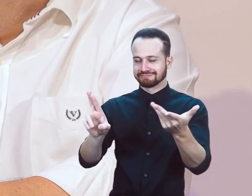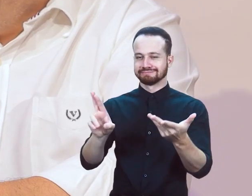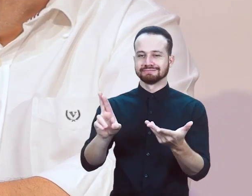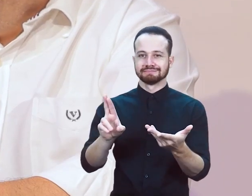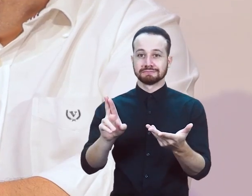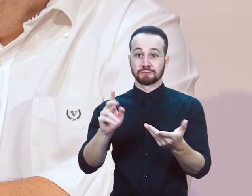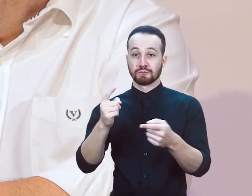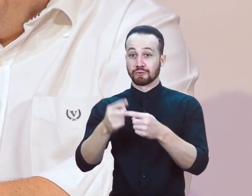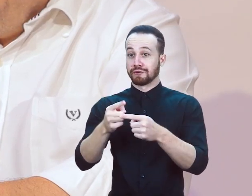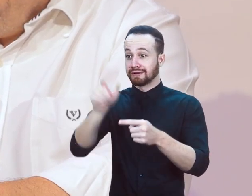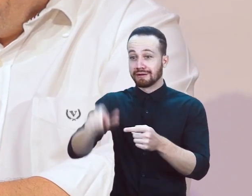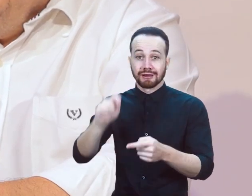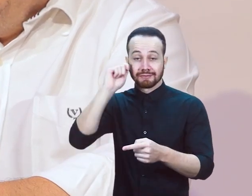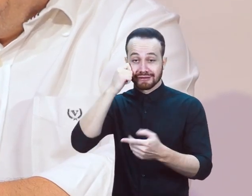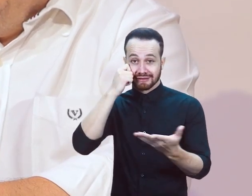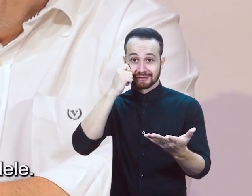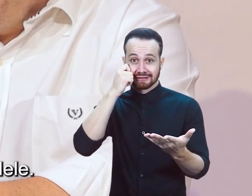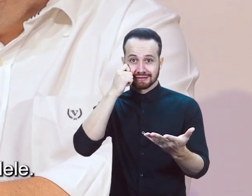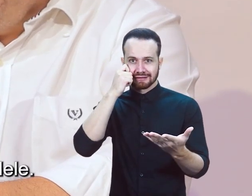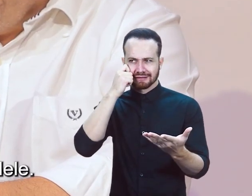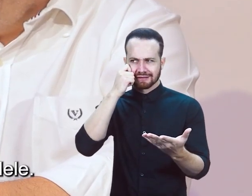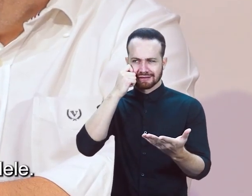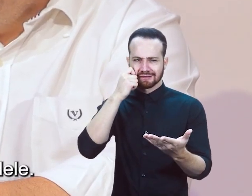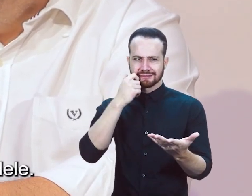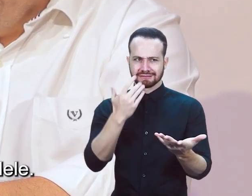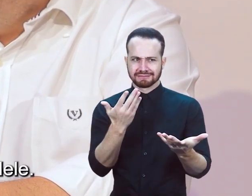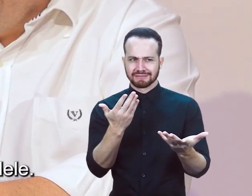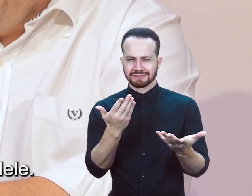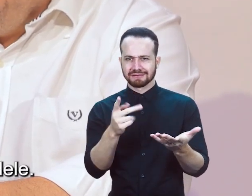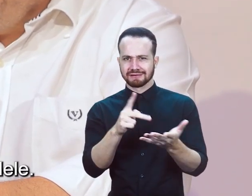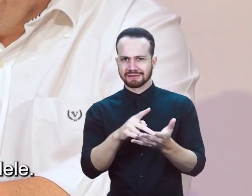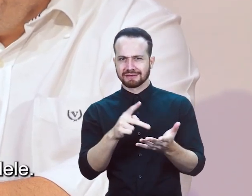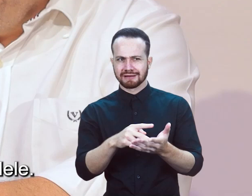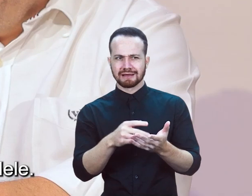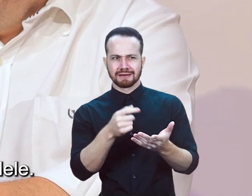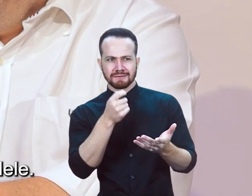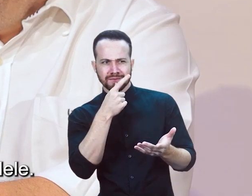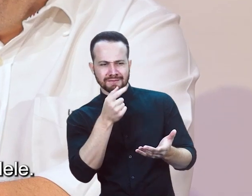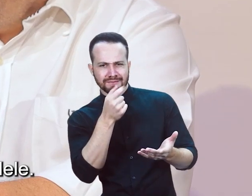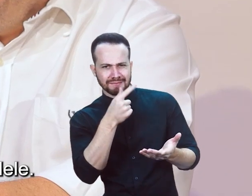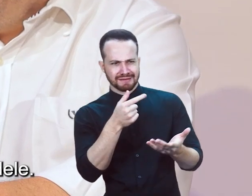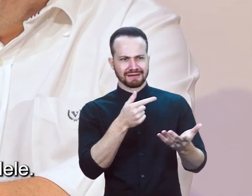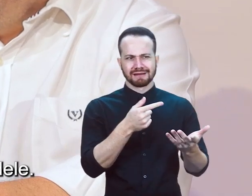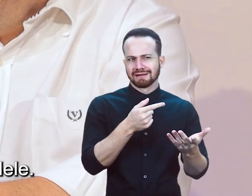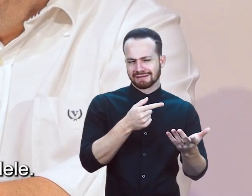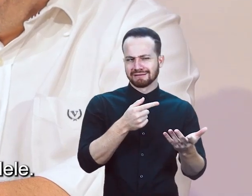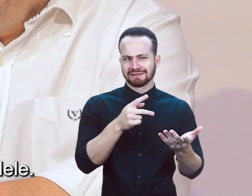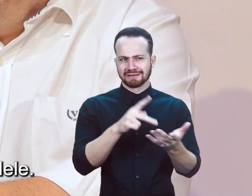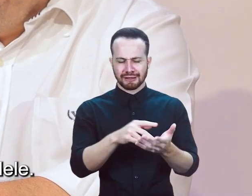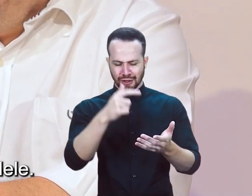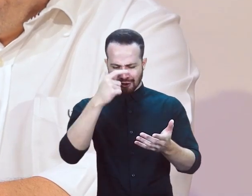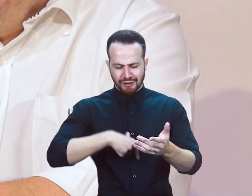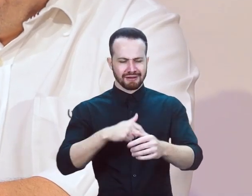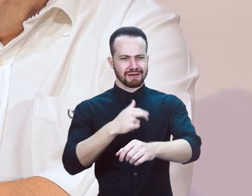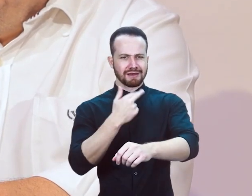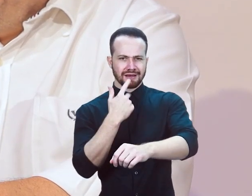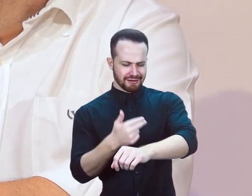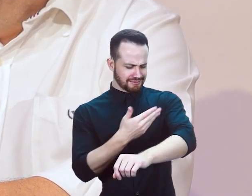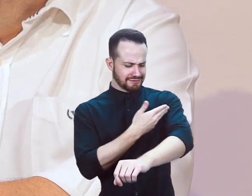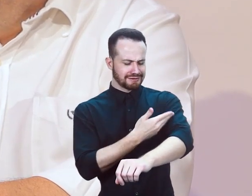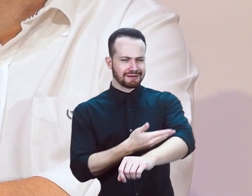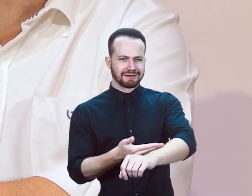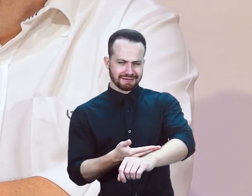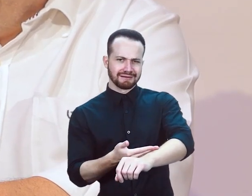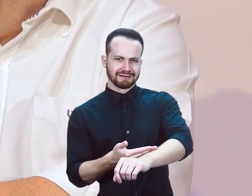seja preto. Exatamente. Né? Exatamente. Mas ele fazia piada com a cor dele, ele